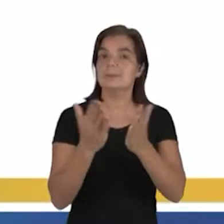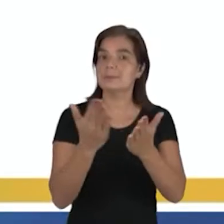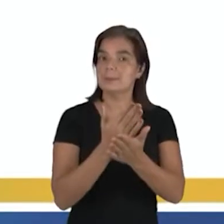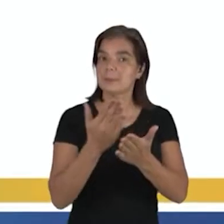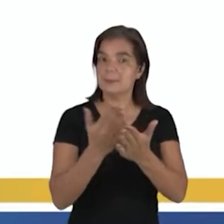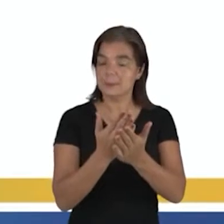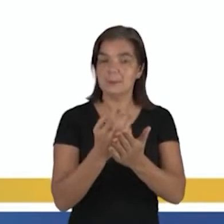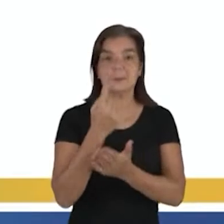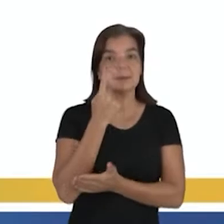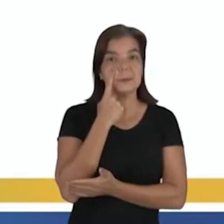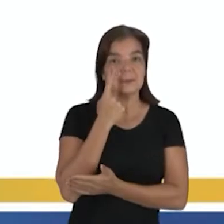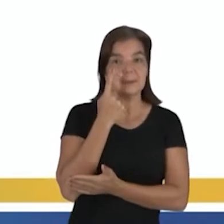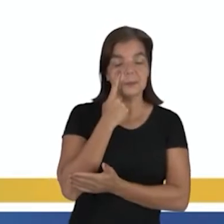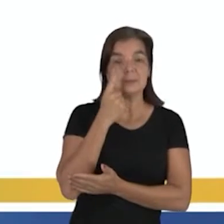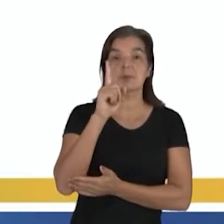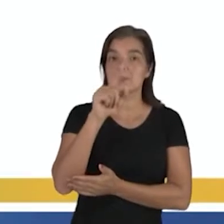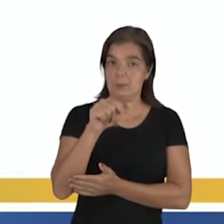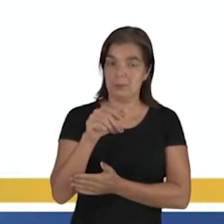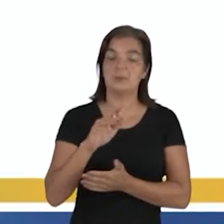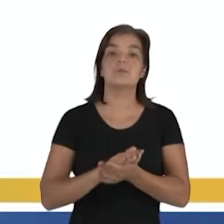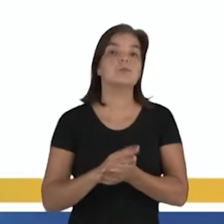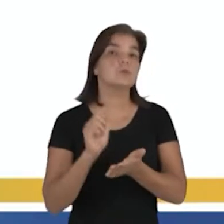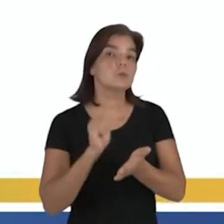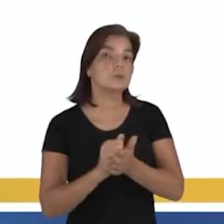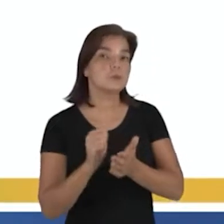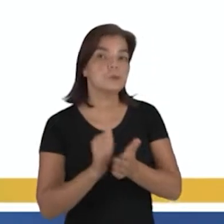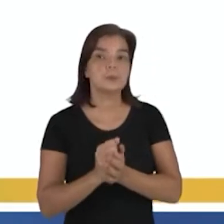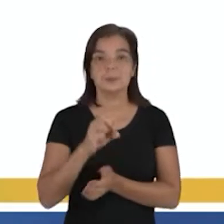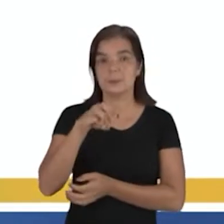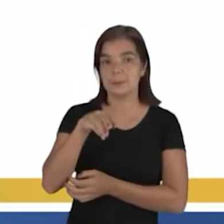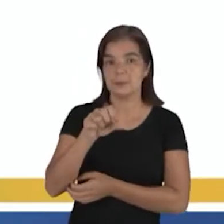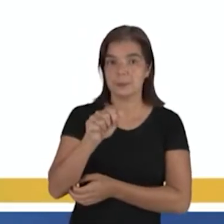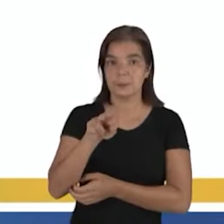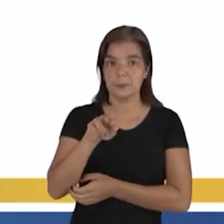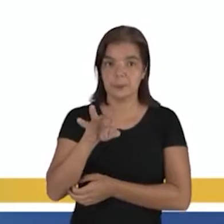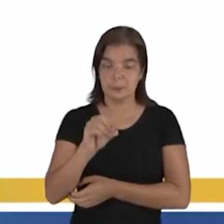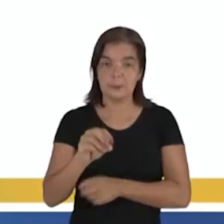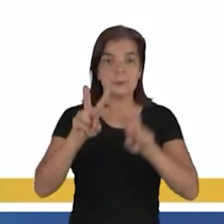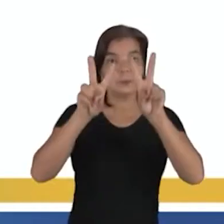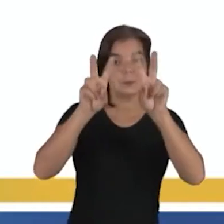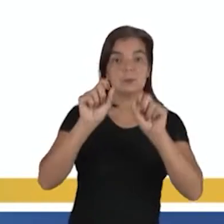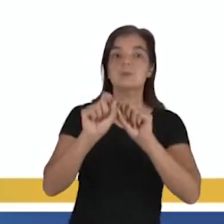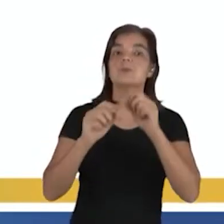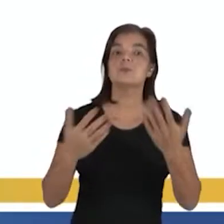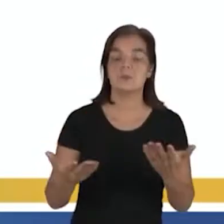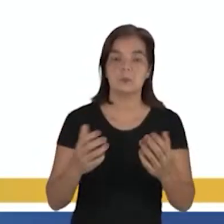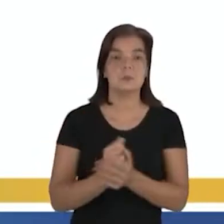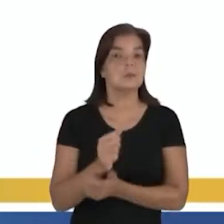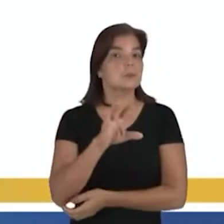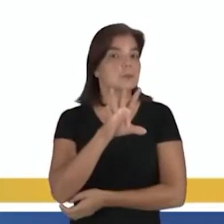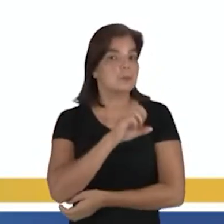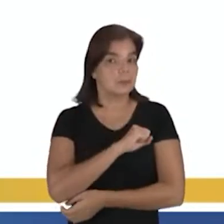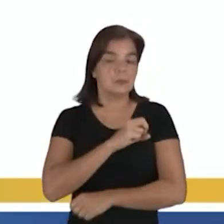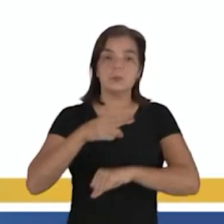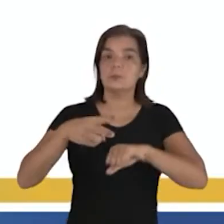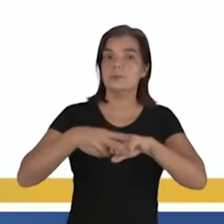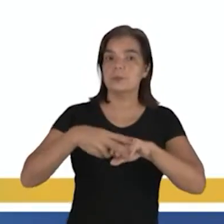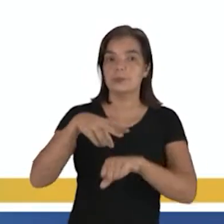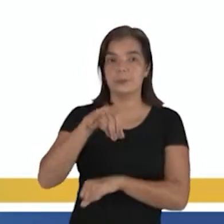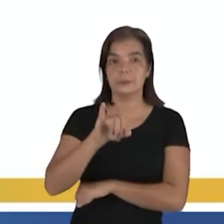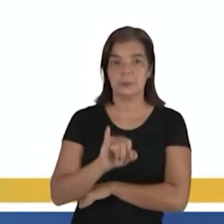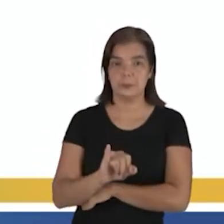desse livro, olhem só. É um livro escrito por Mário de Andrade, o título é Amar,